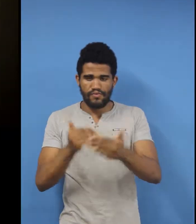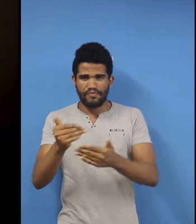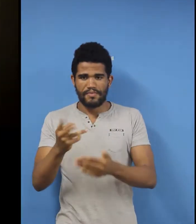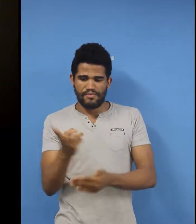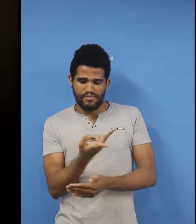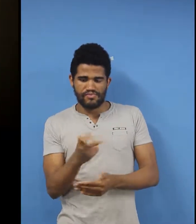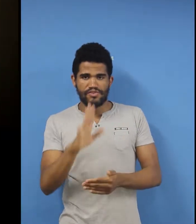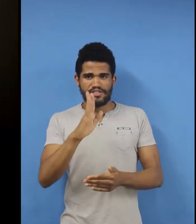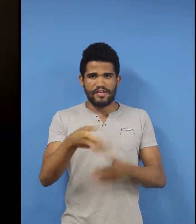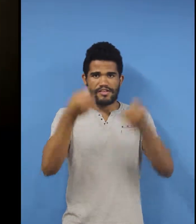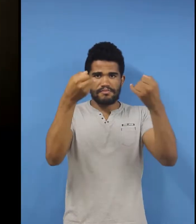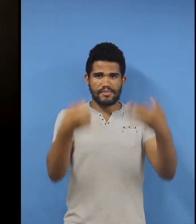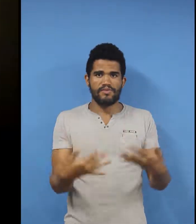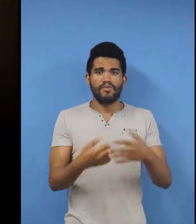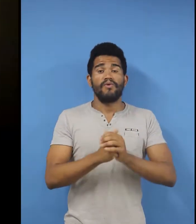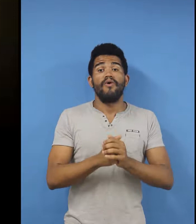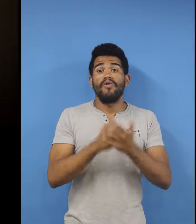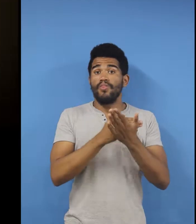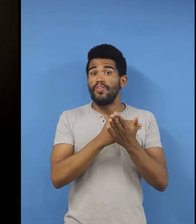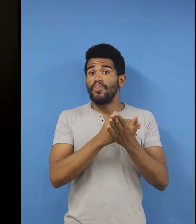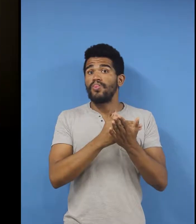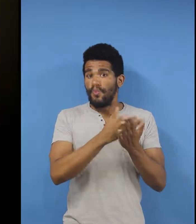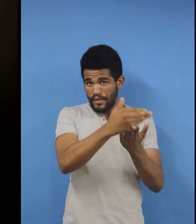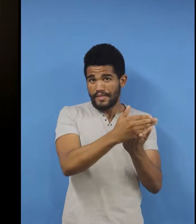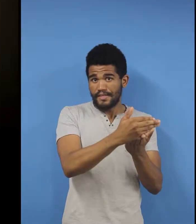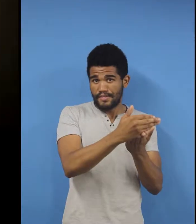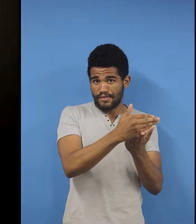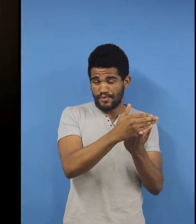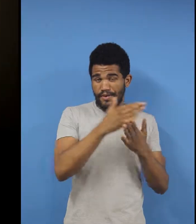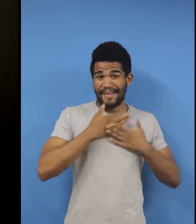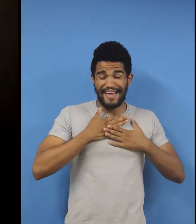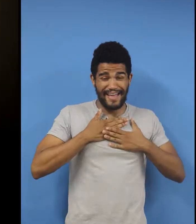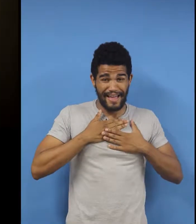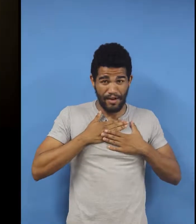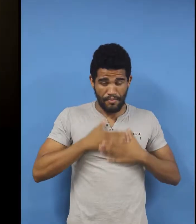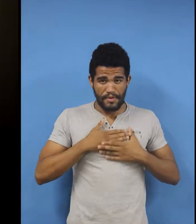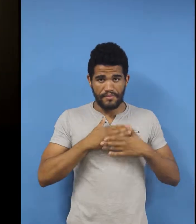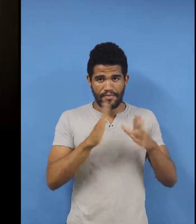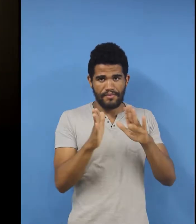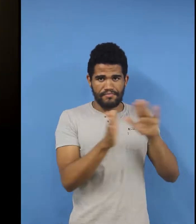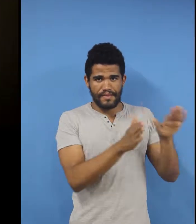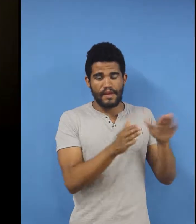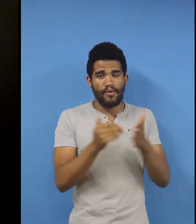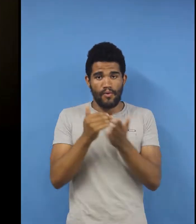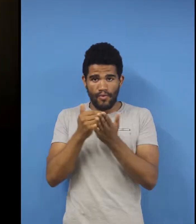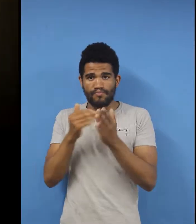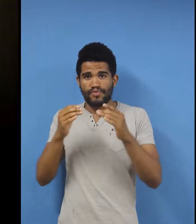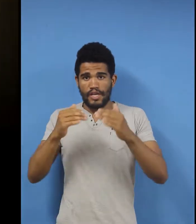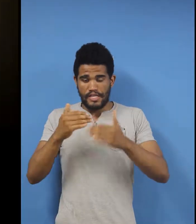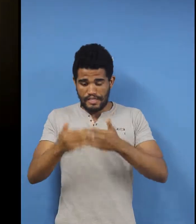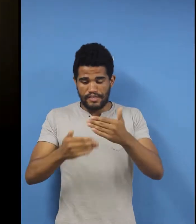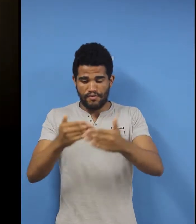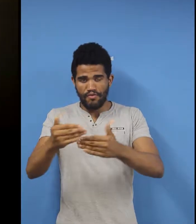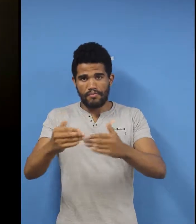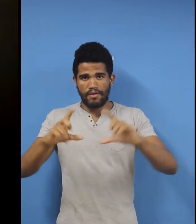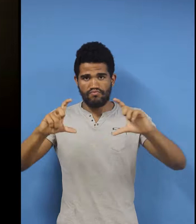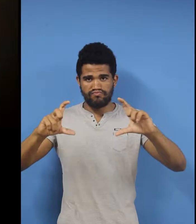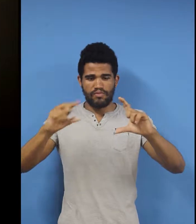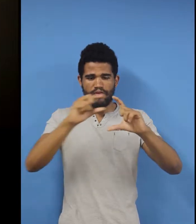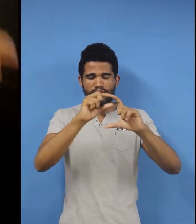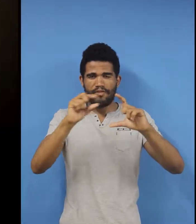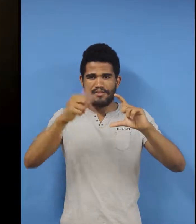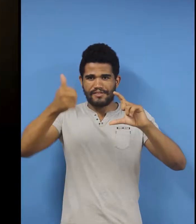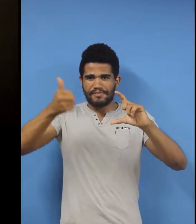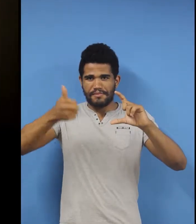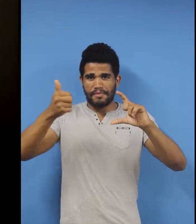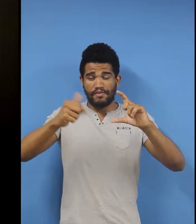chegamos, certo? O que é que eu falei? No início, calma. Na introdução você tem um pouco de calma ou seu texto começa